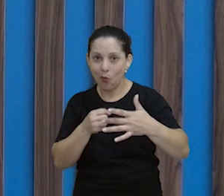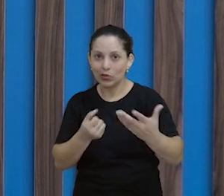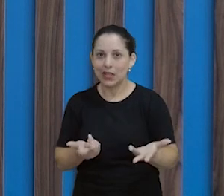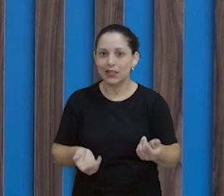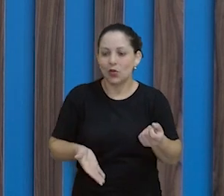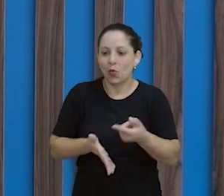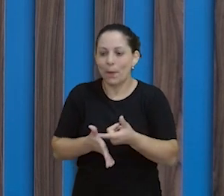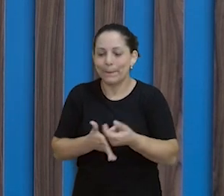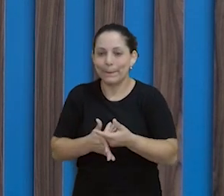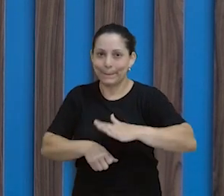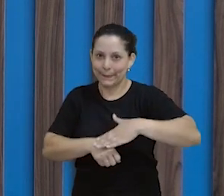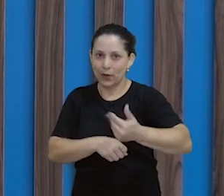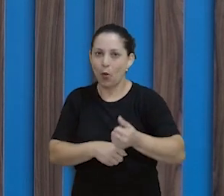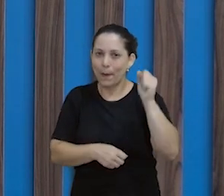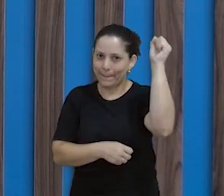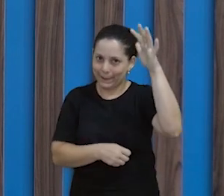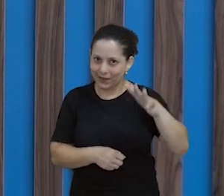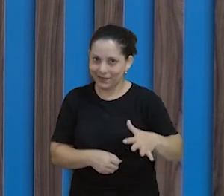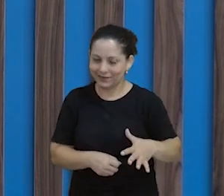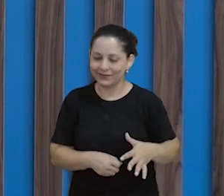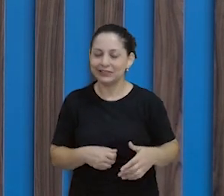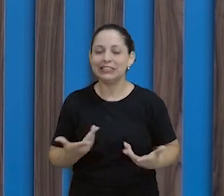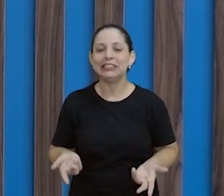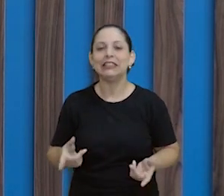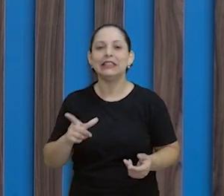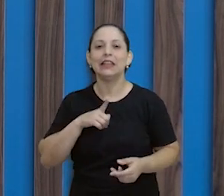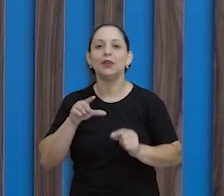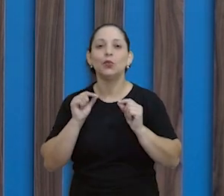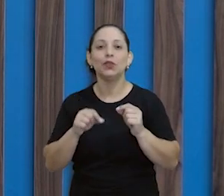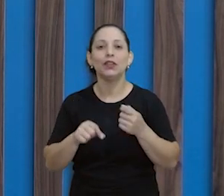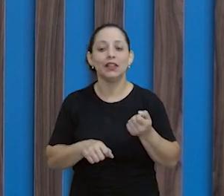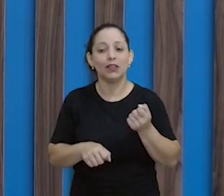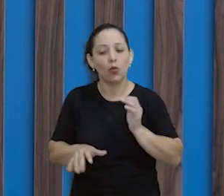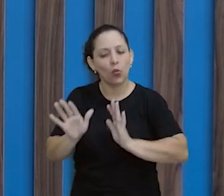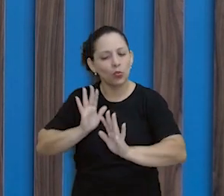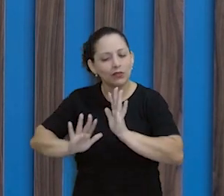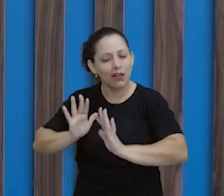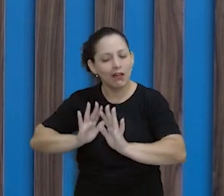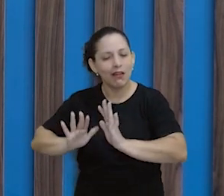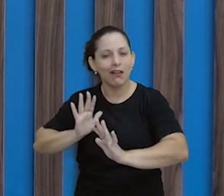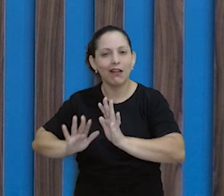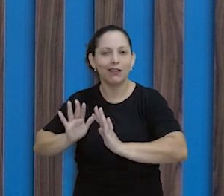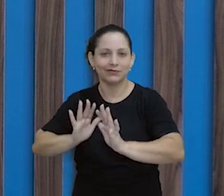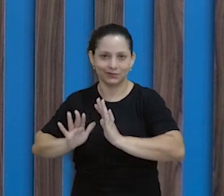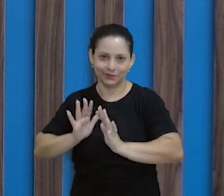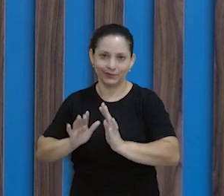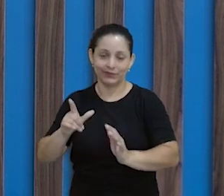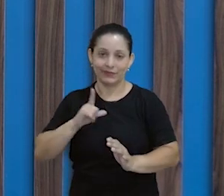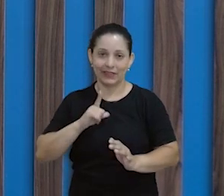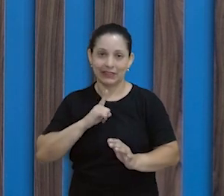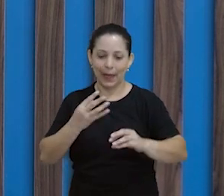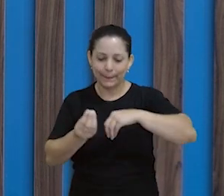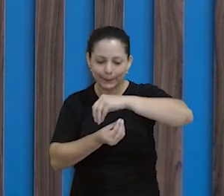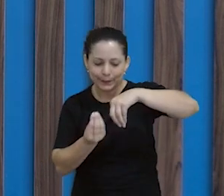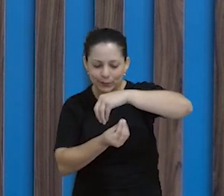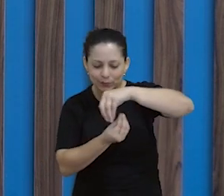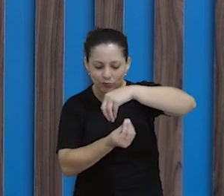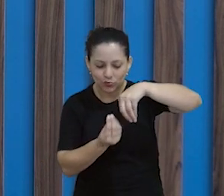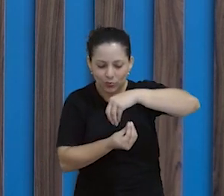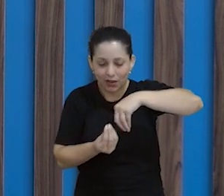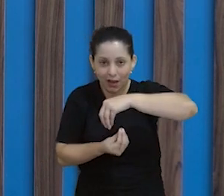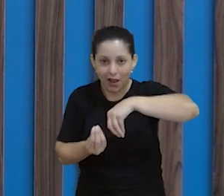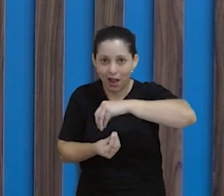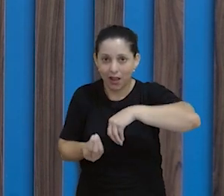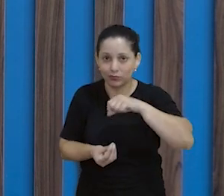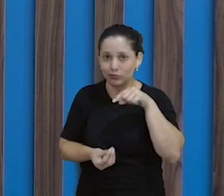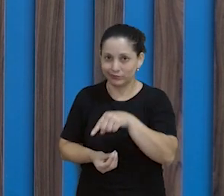acessível para a gente comprar, né? É verdade. E a gente vai ter que ter um cuidado maior, porque aí vão estar algumas daquelas partículas do ouro que